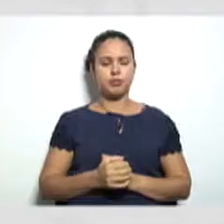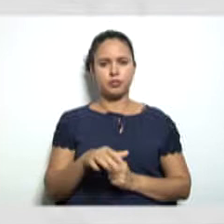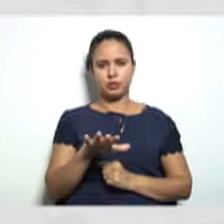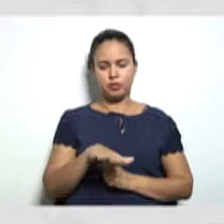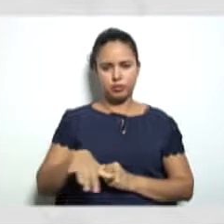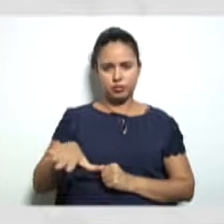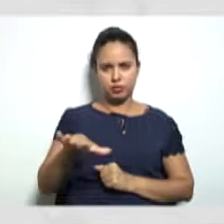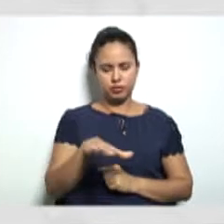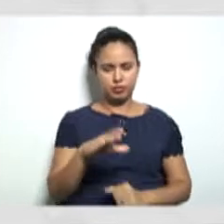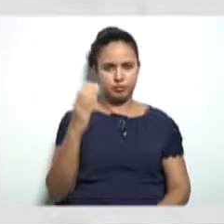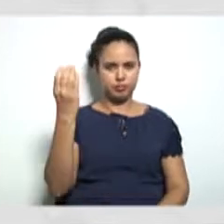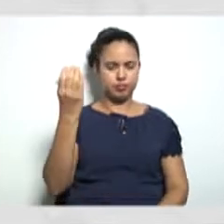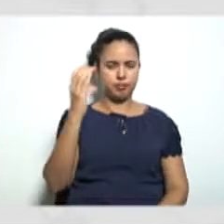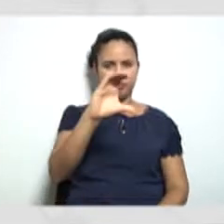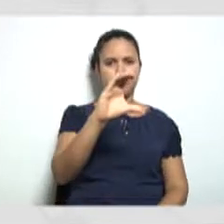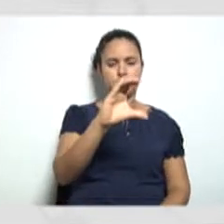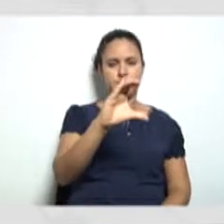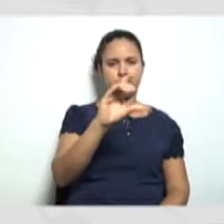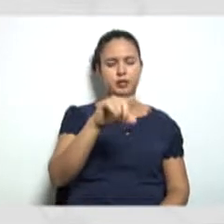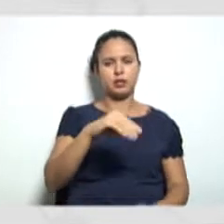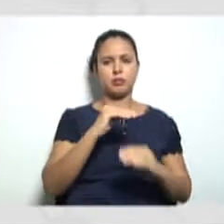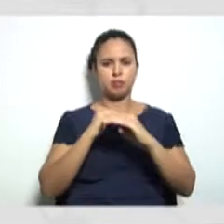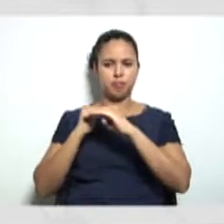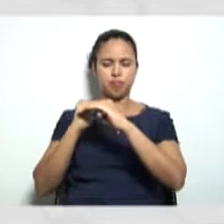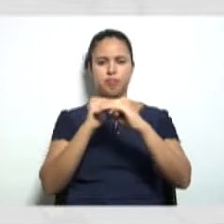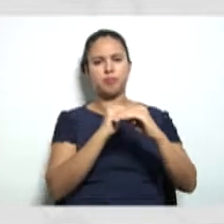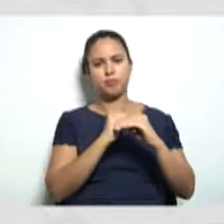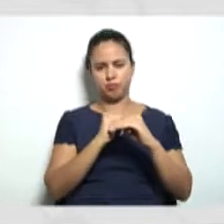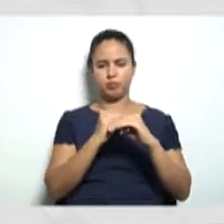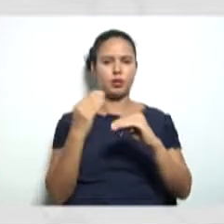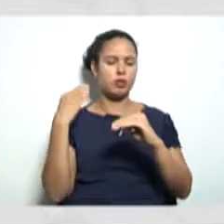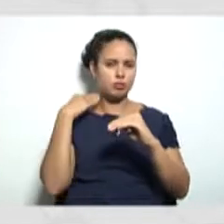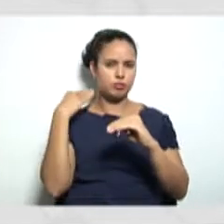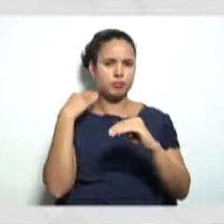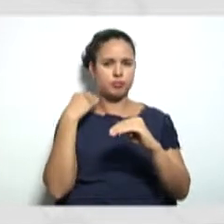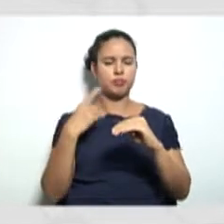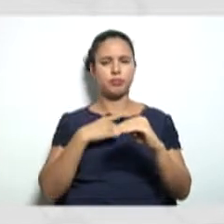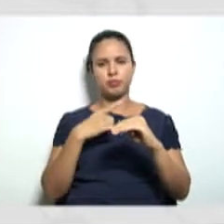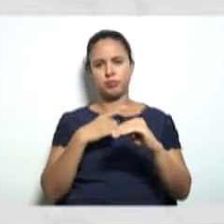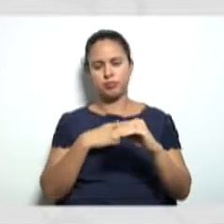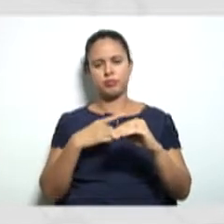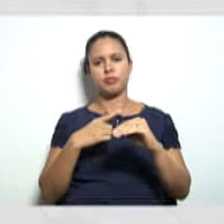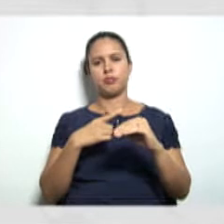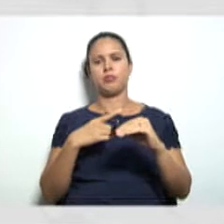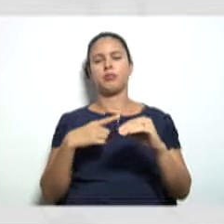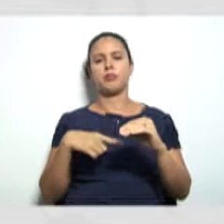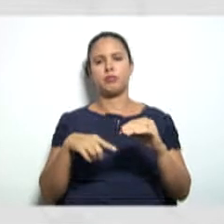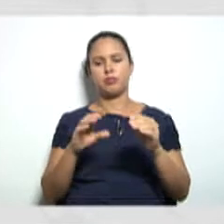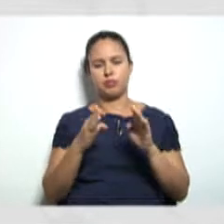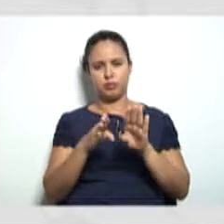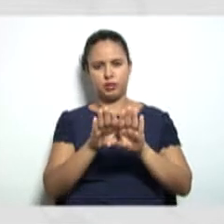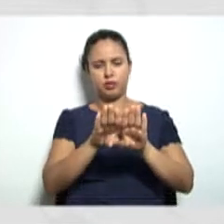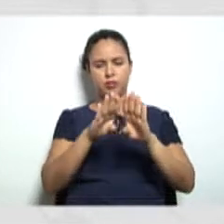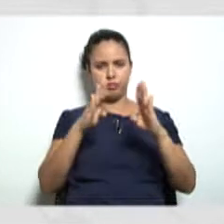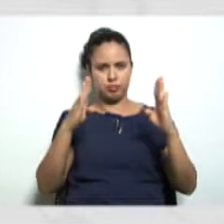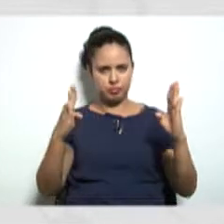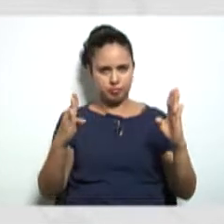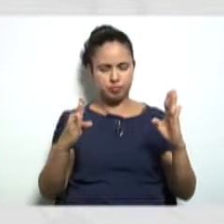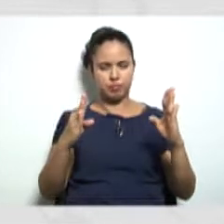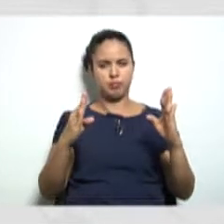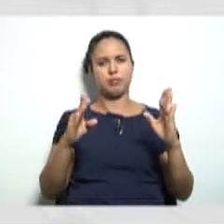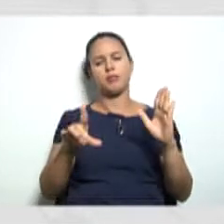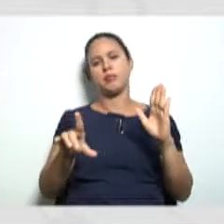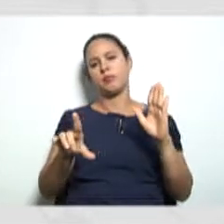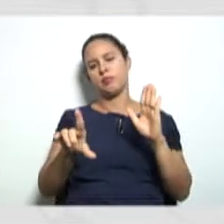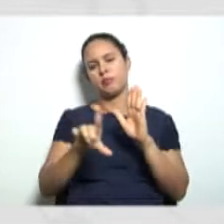crédito, a gente viu que são equiparadas as instituições financeiras e têm seu funcionamento autorizado e regulado pelo Banco Central